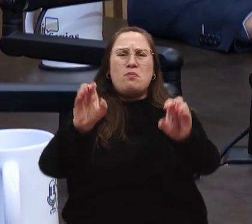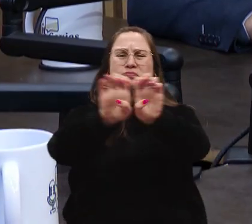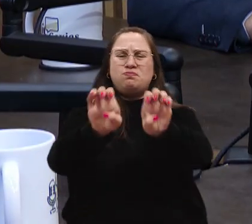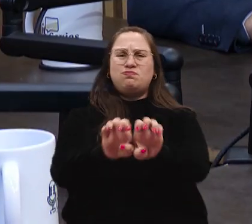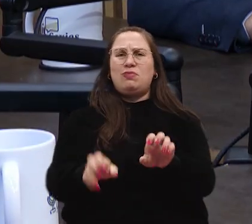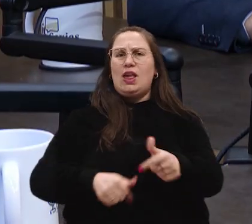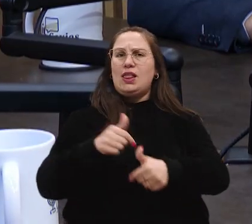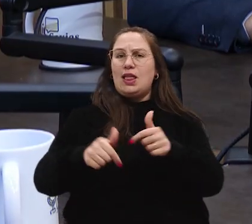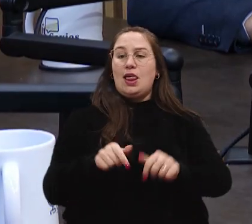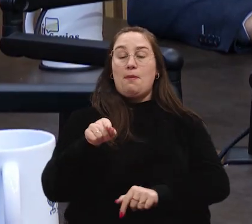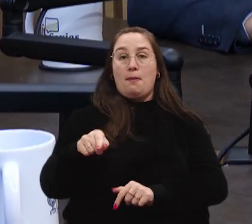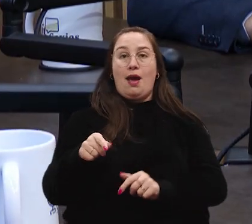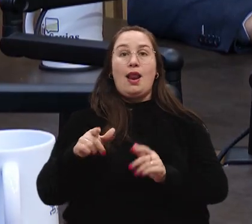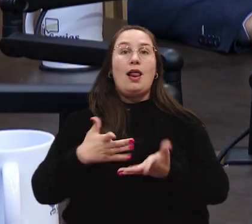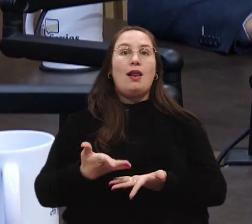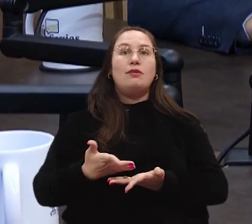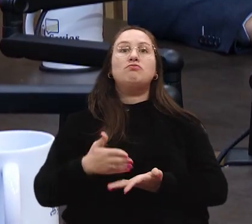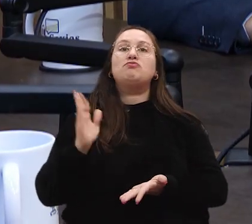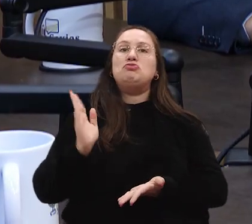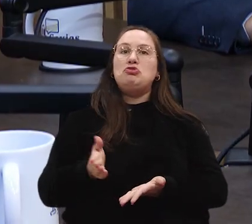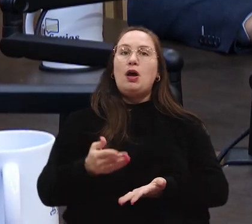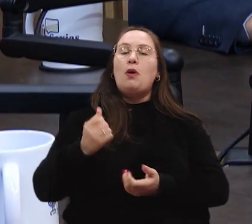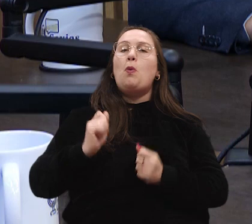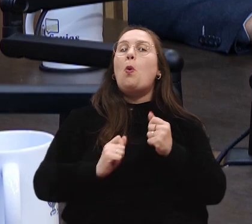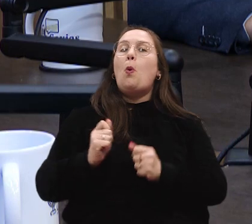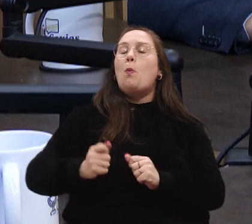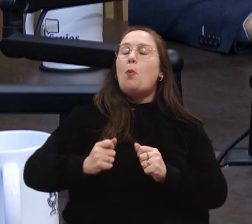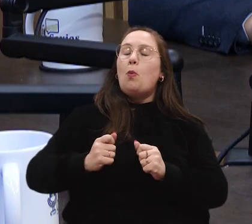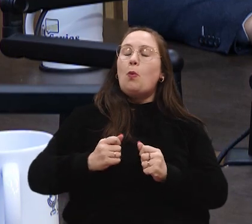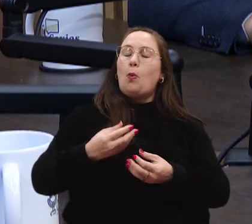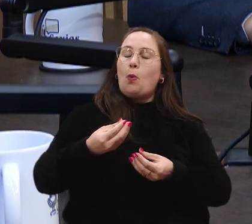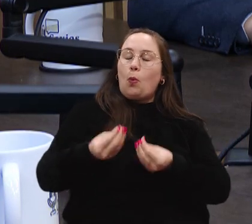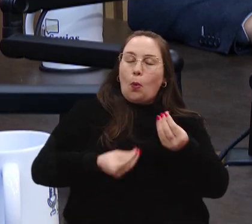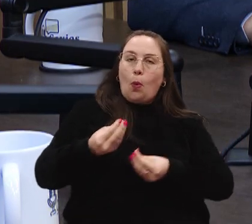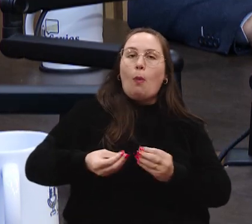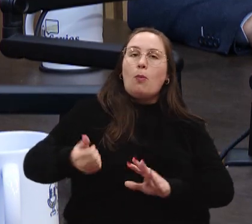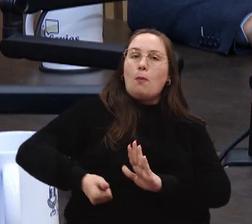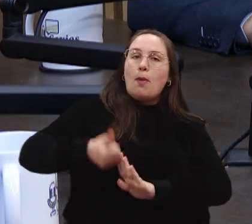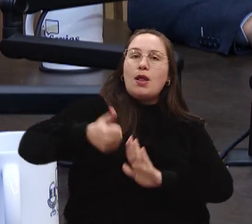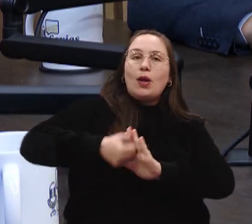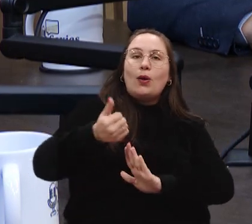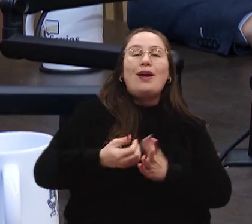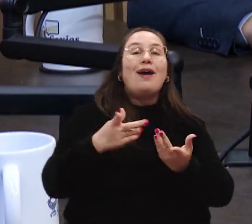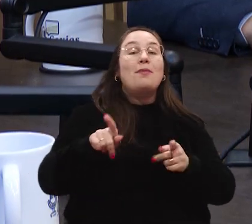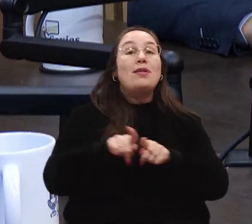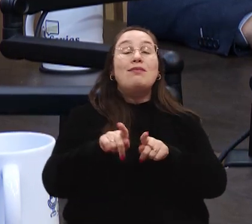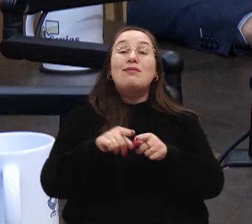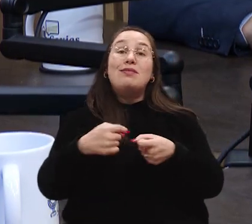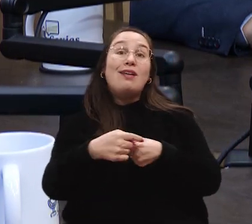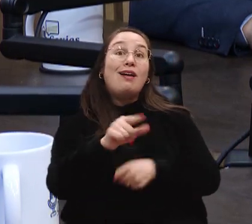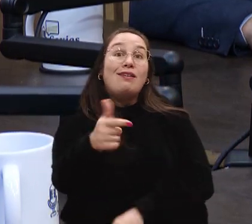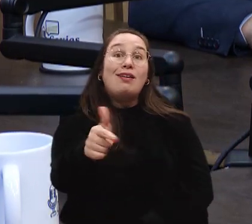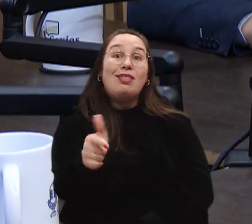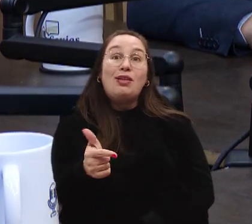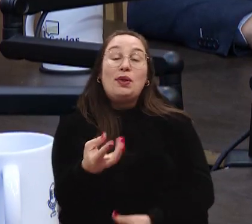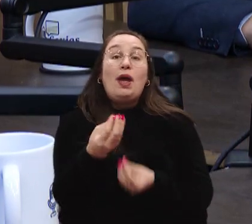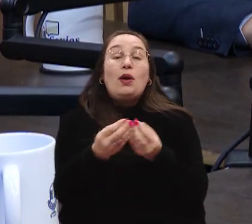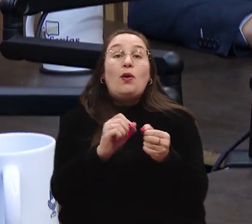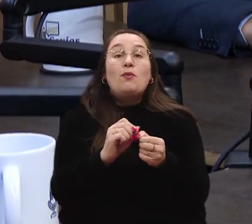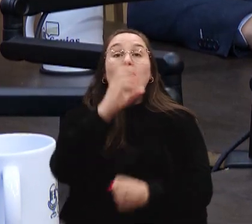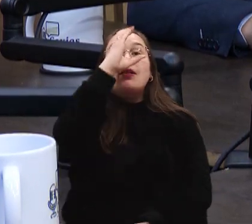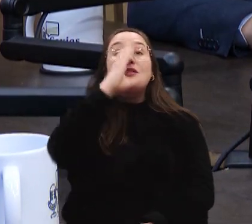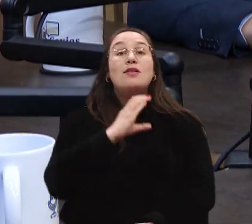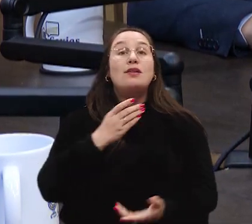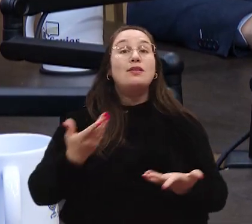trabalha lá, o Jair sabe quanto poderia melhorar, tu já fez muito, pode fazer, mas tem cidades que não tem, gente, e daí como é que